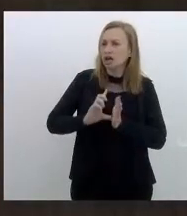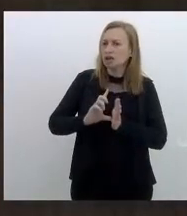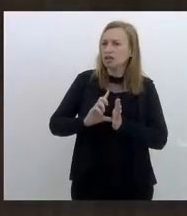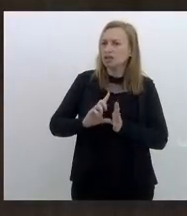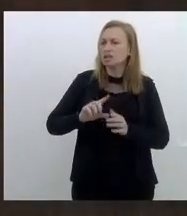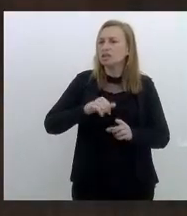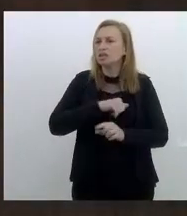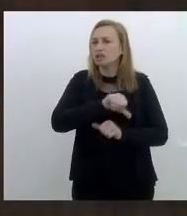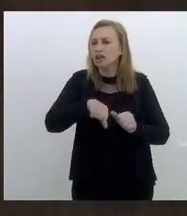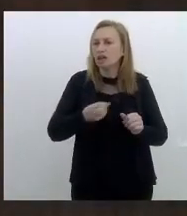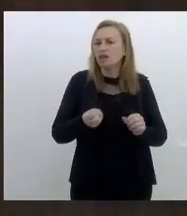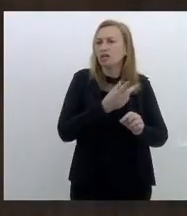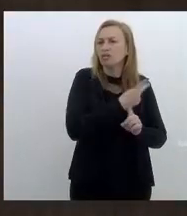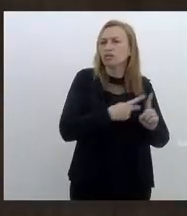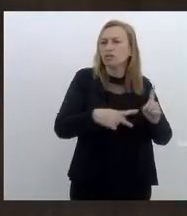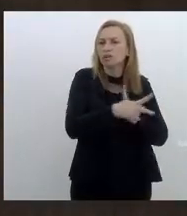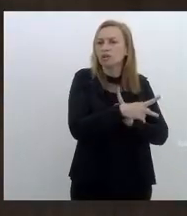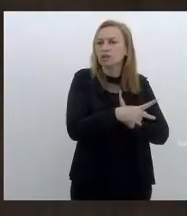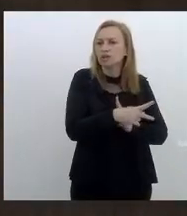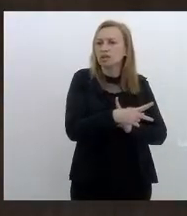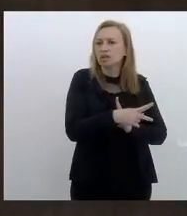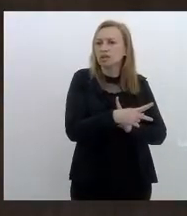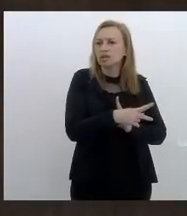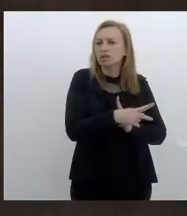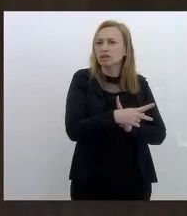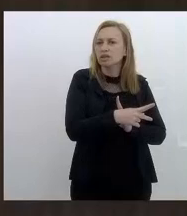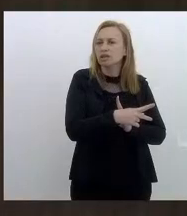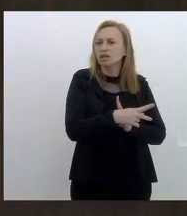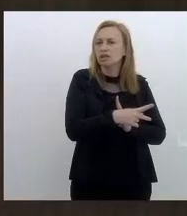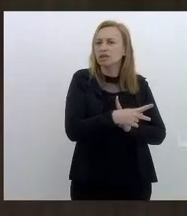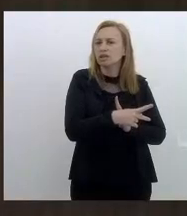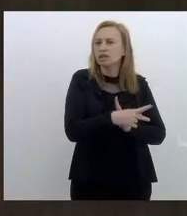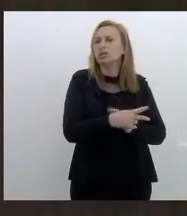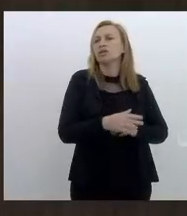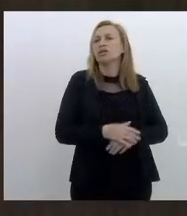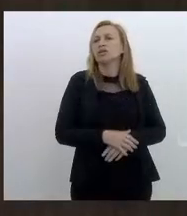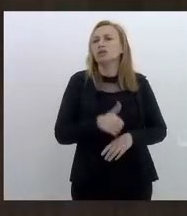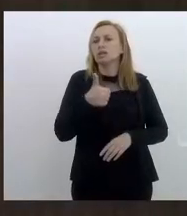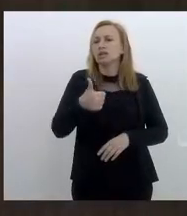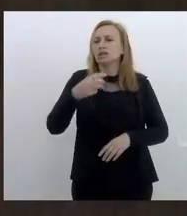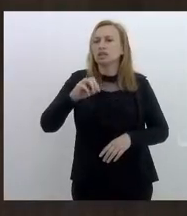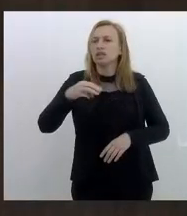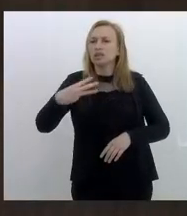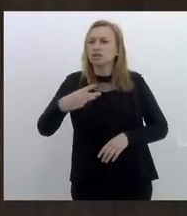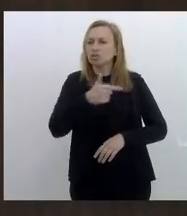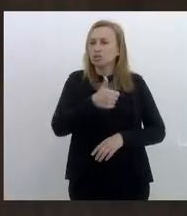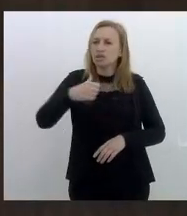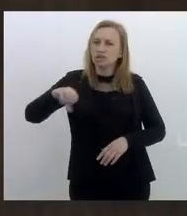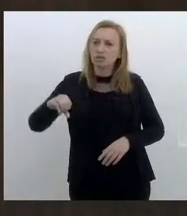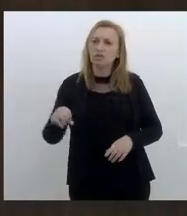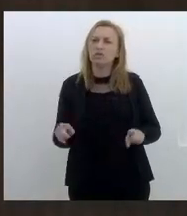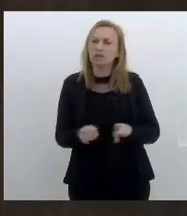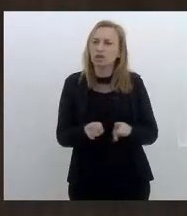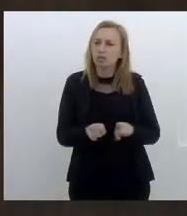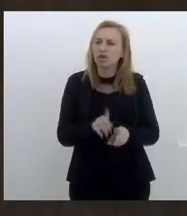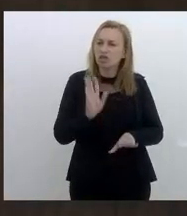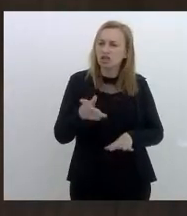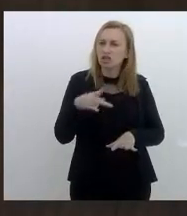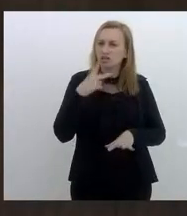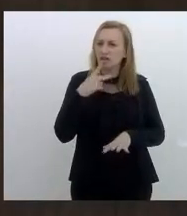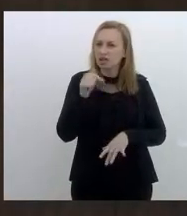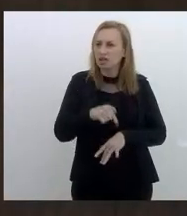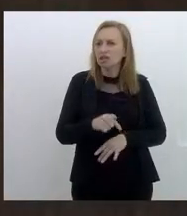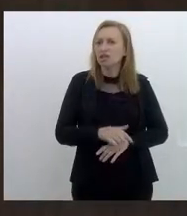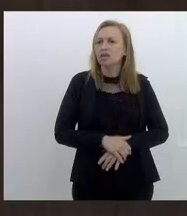mesmo da reforma da previdência de da emenda constitucional 63 de 2019 também que já tá são tão